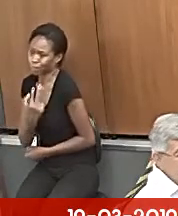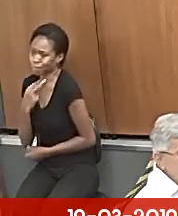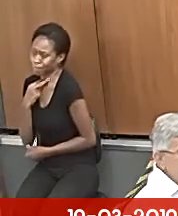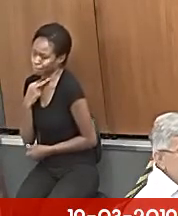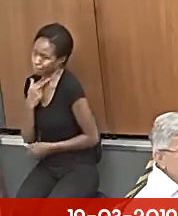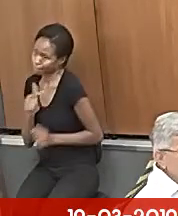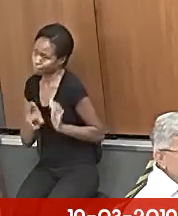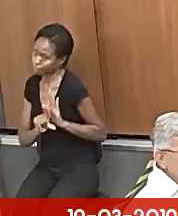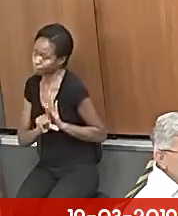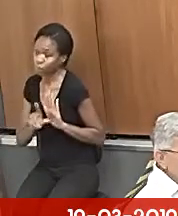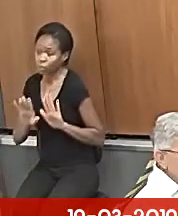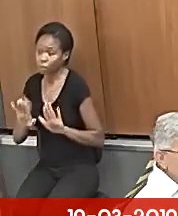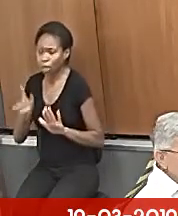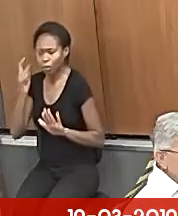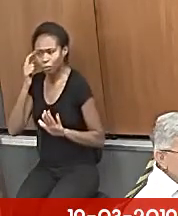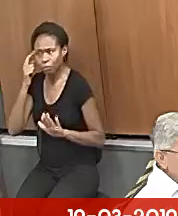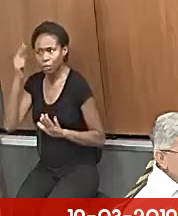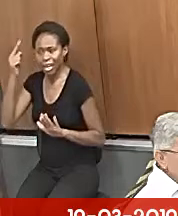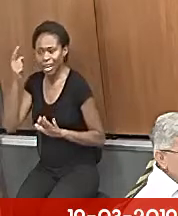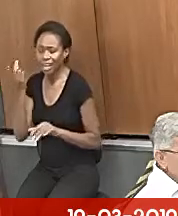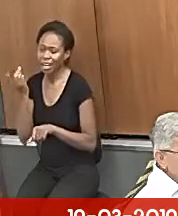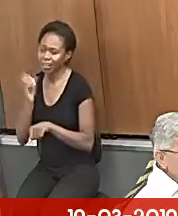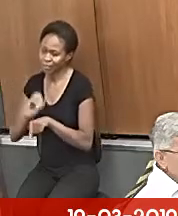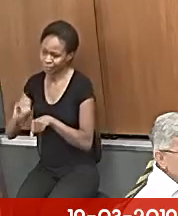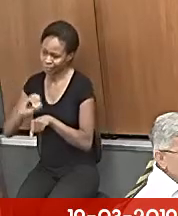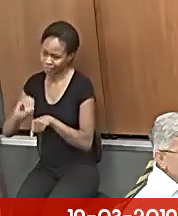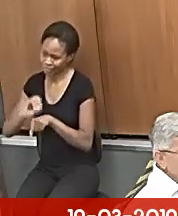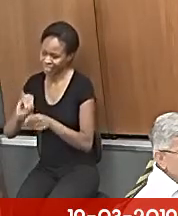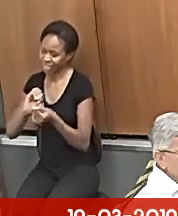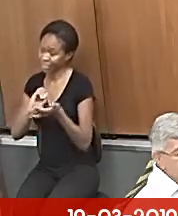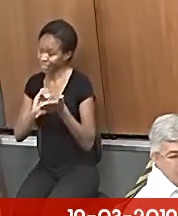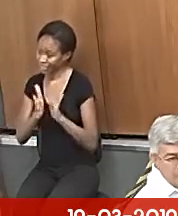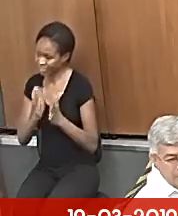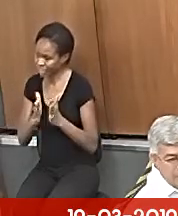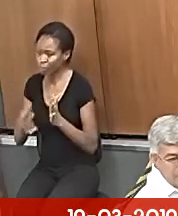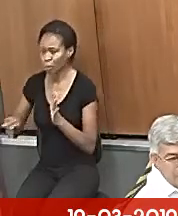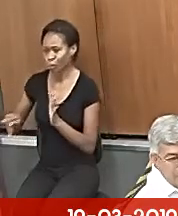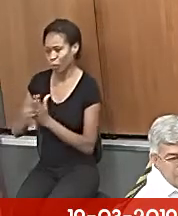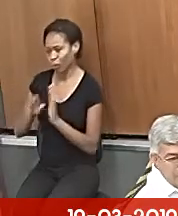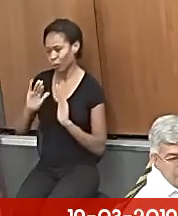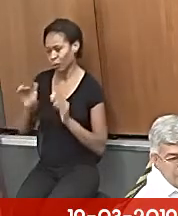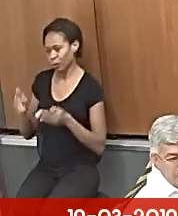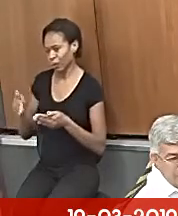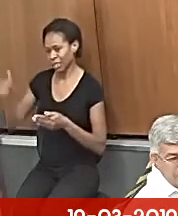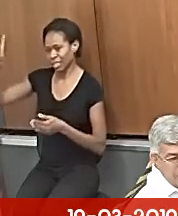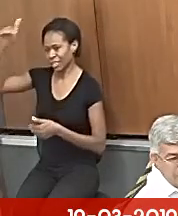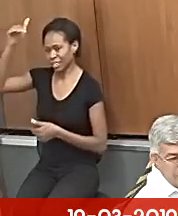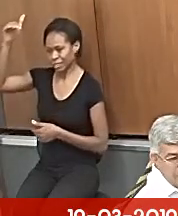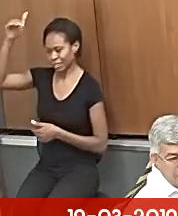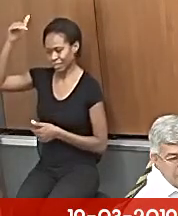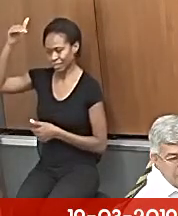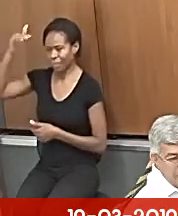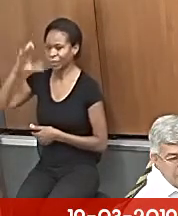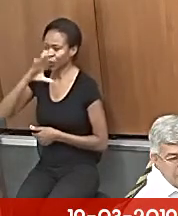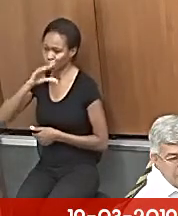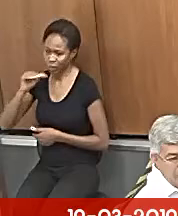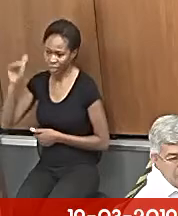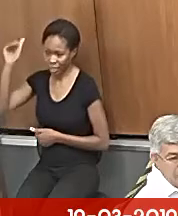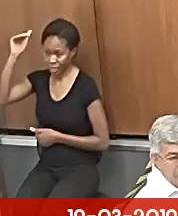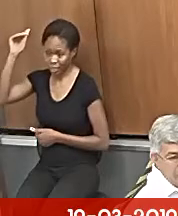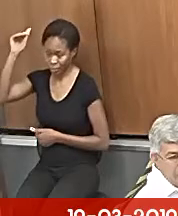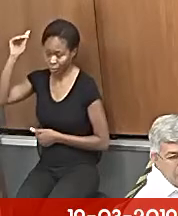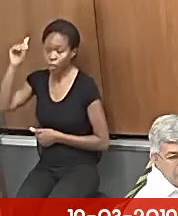uma oficina de libras para adulto então a escola também vai ofertar agora oficina de libras para adulto e